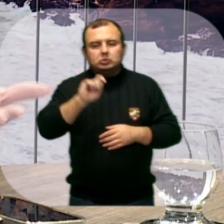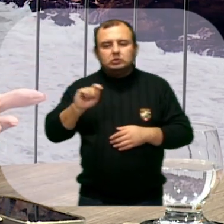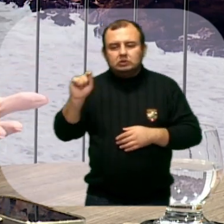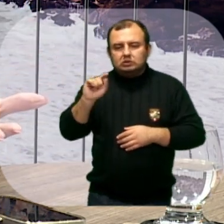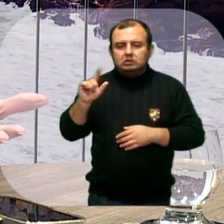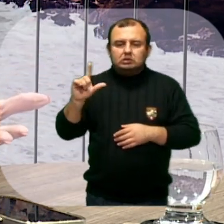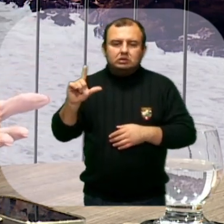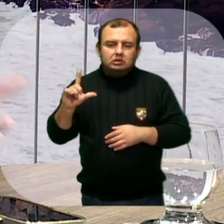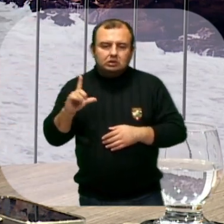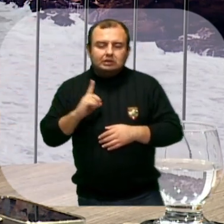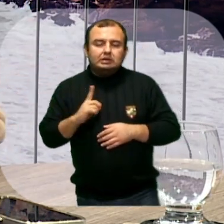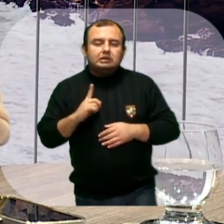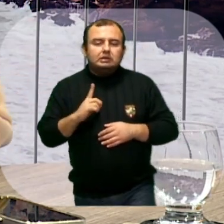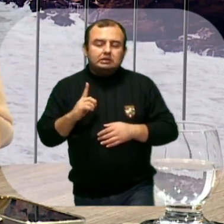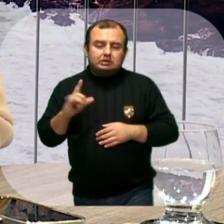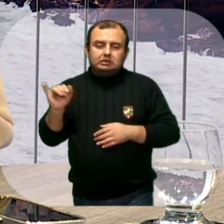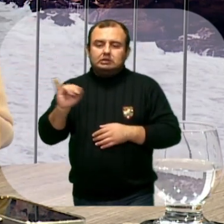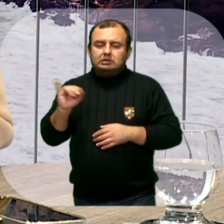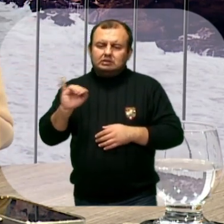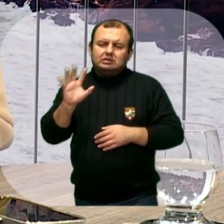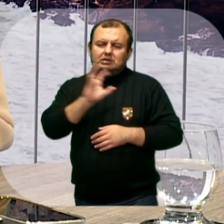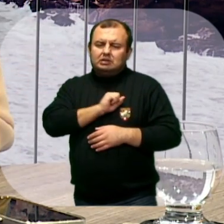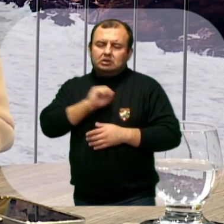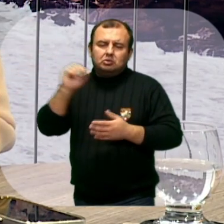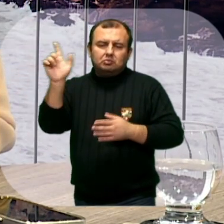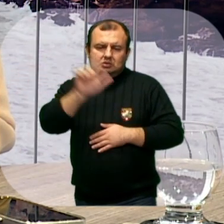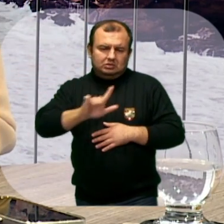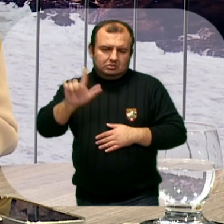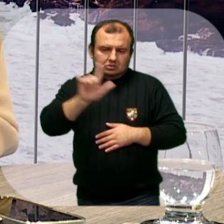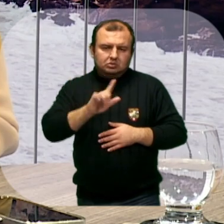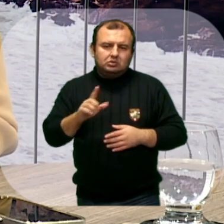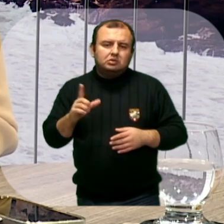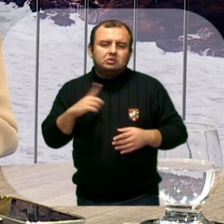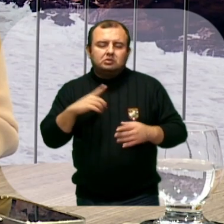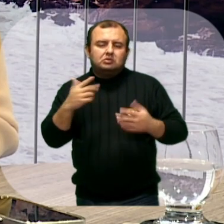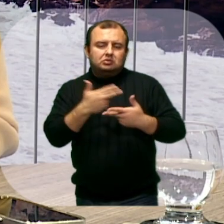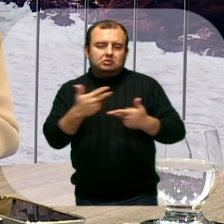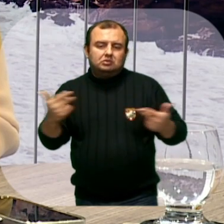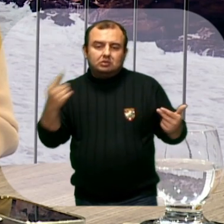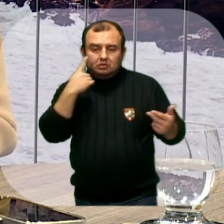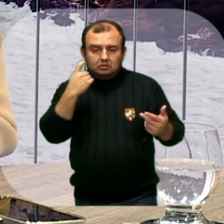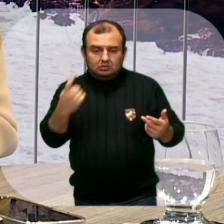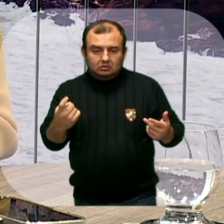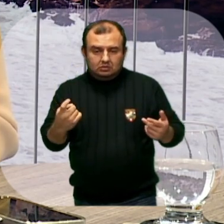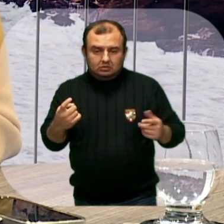que existiam em Itajaí, né, amantes dessa literatura. Então a gente já fez muita coisa interessante,